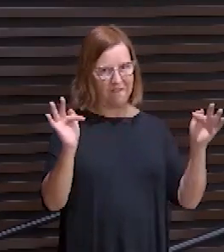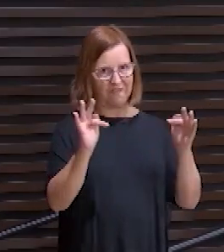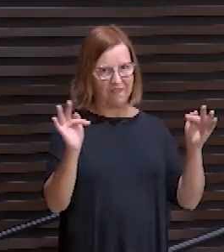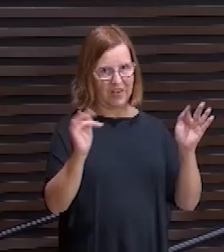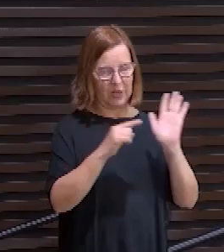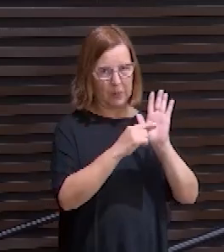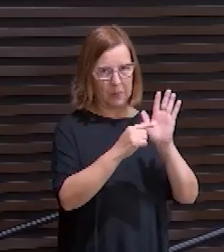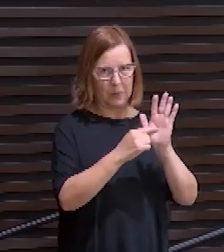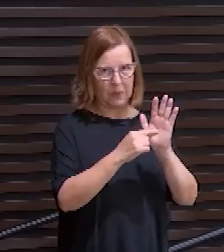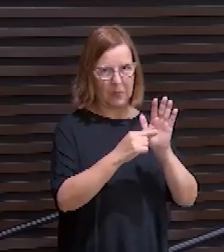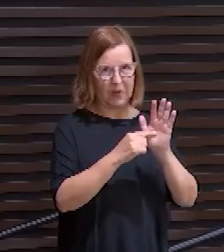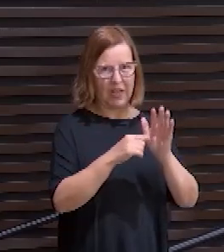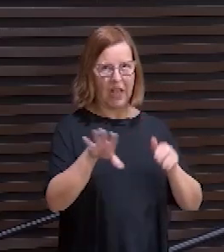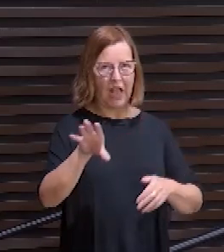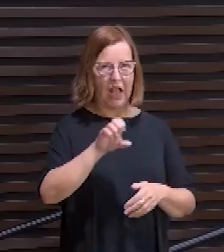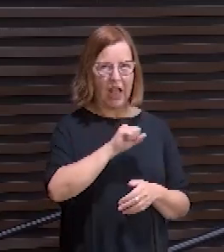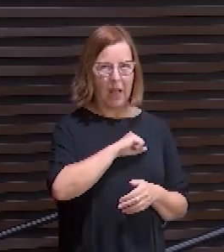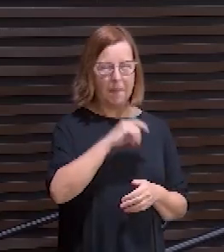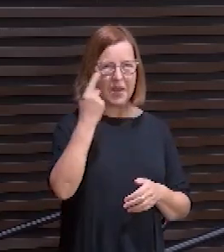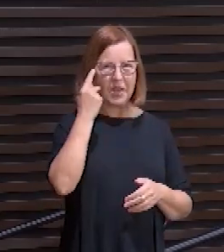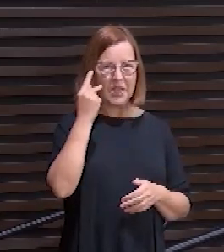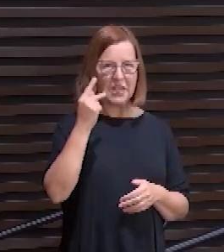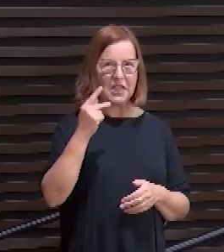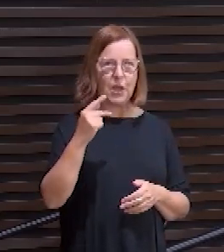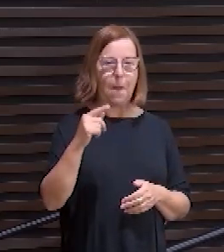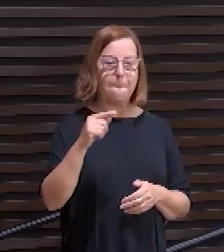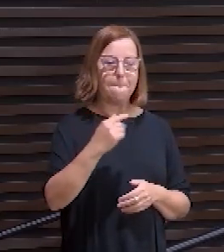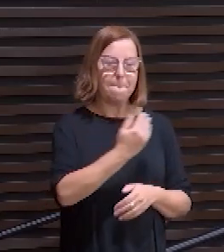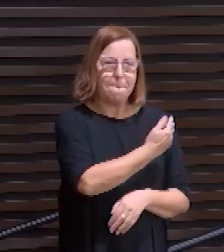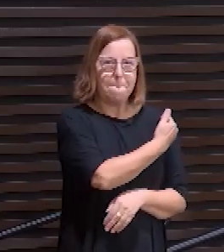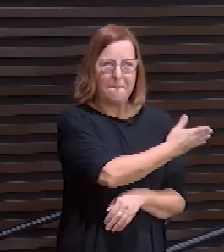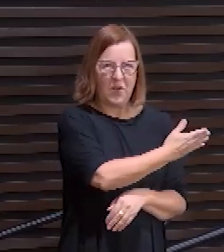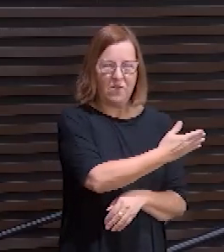Sabe o que é isso? Uma boca que fala com insolência.